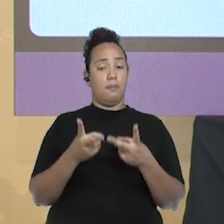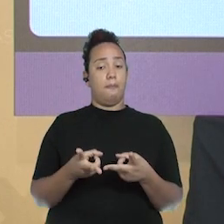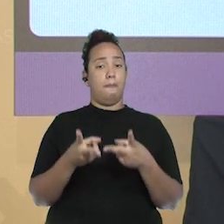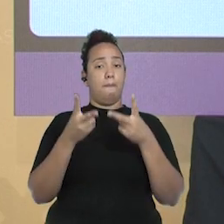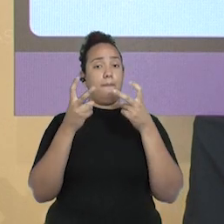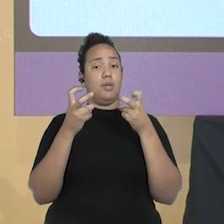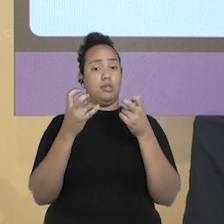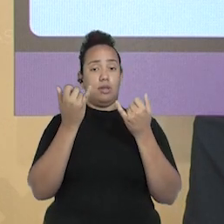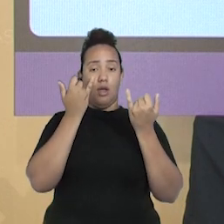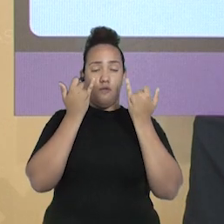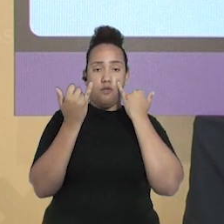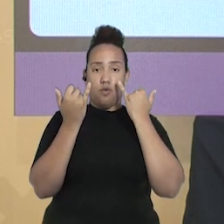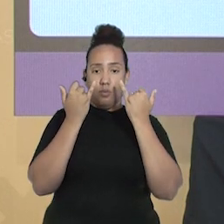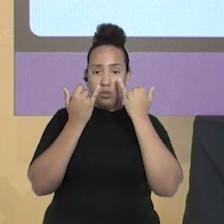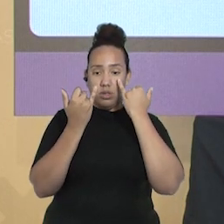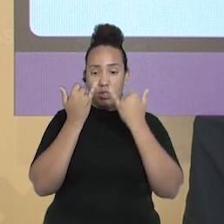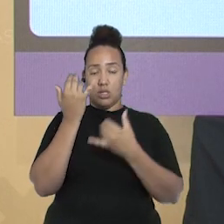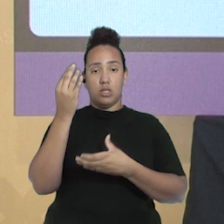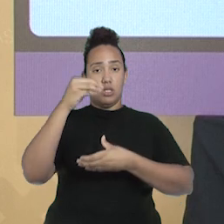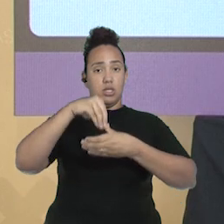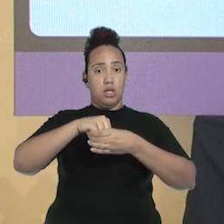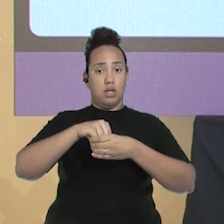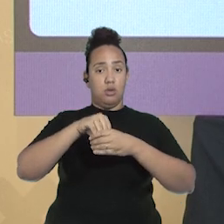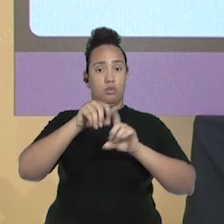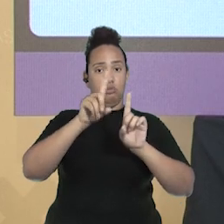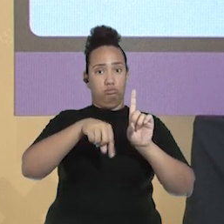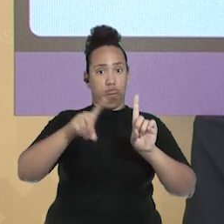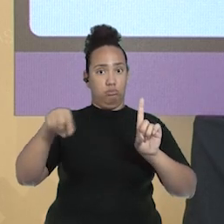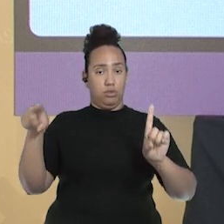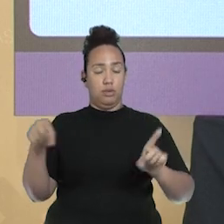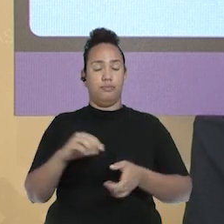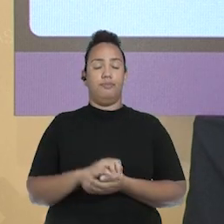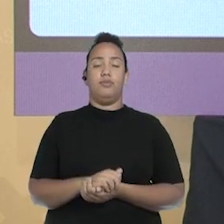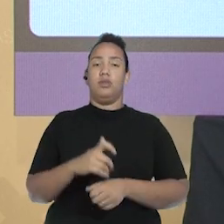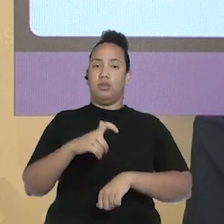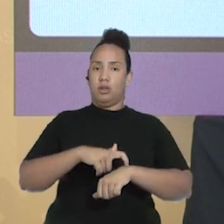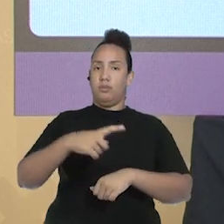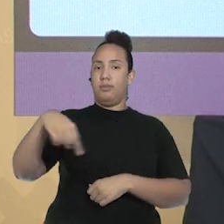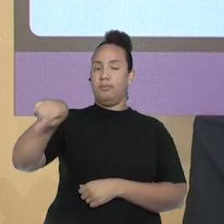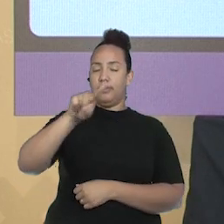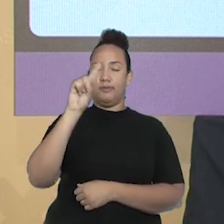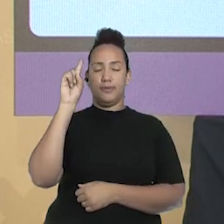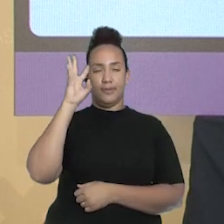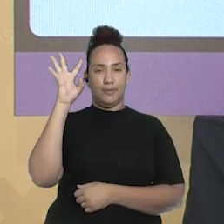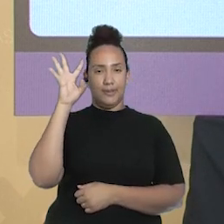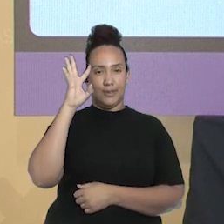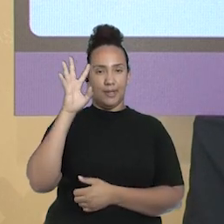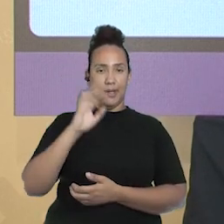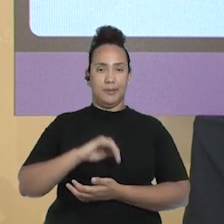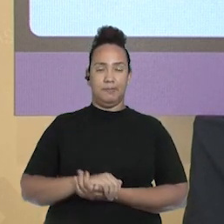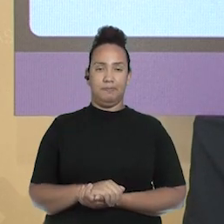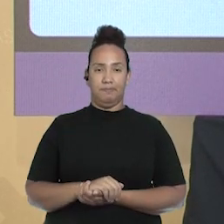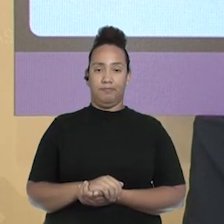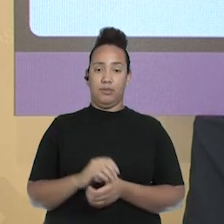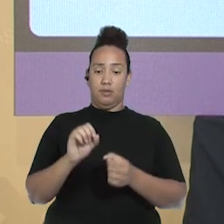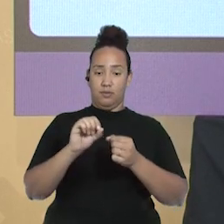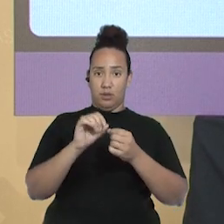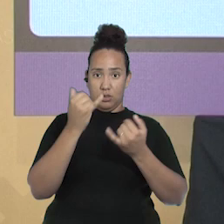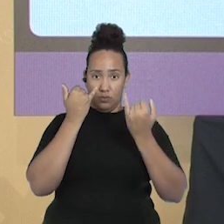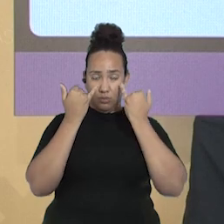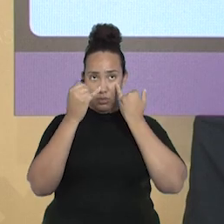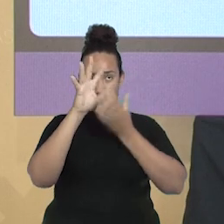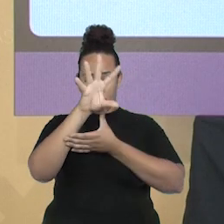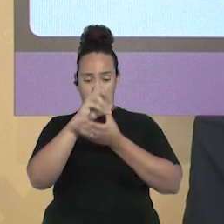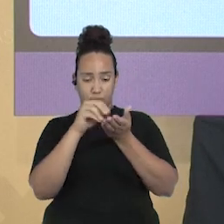as informações que constam nesta tabela. Vou te dar um tempo para você pensar sobre isso, fazer suas anotações,